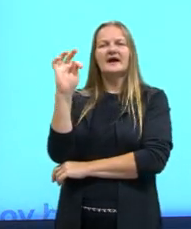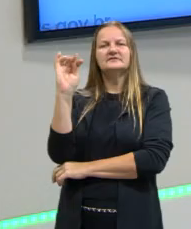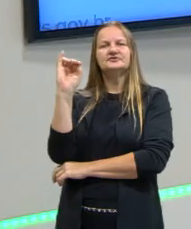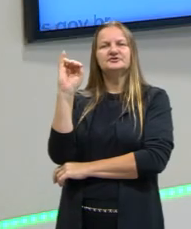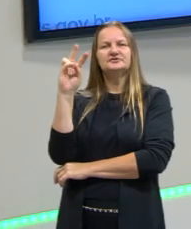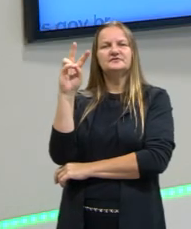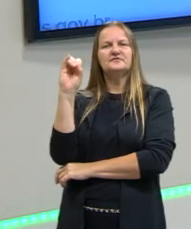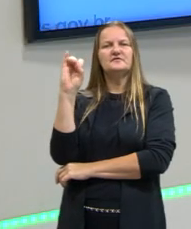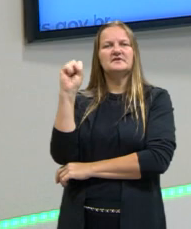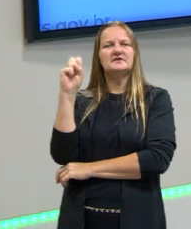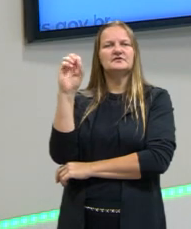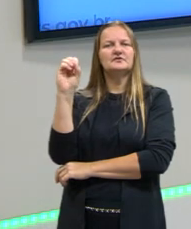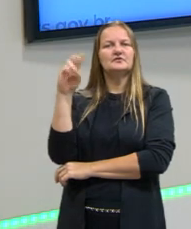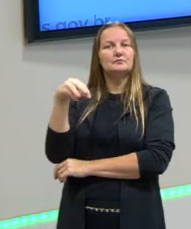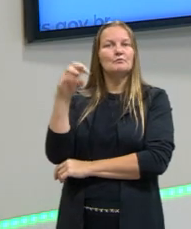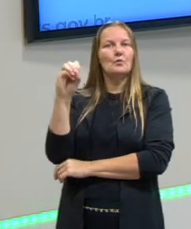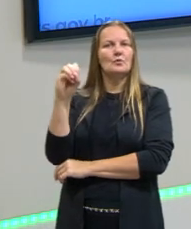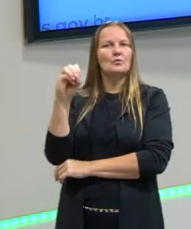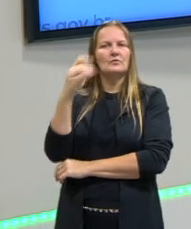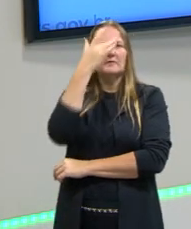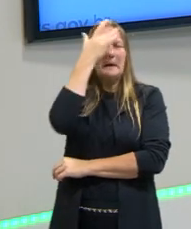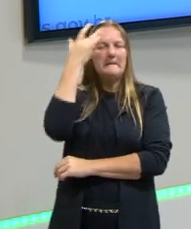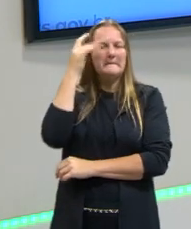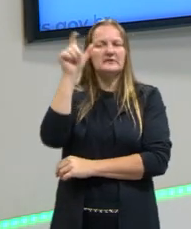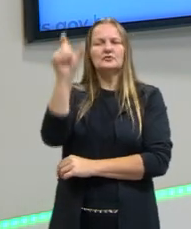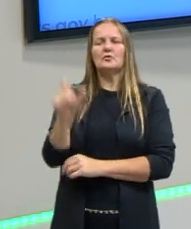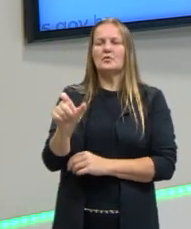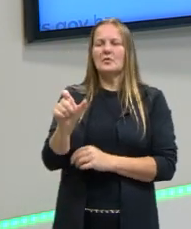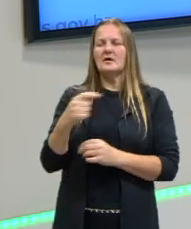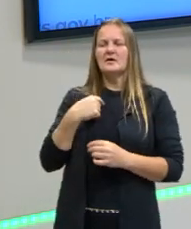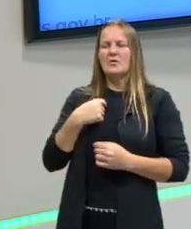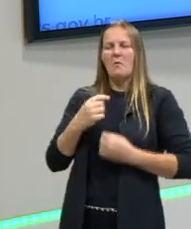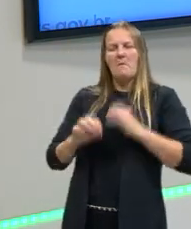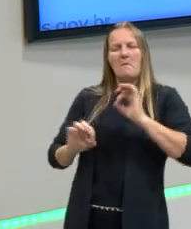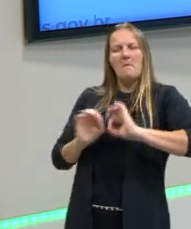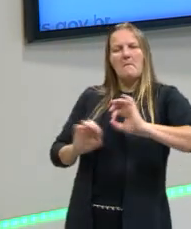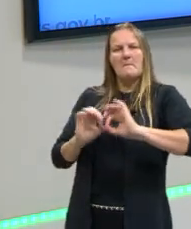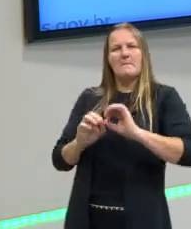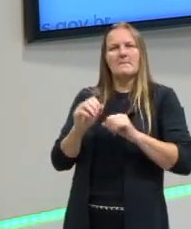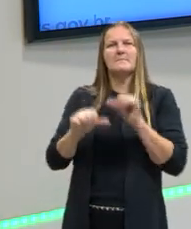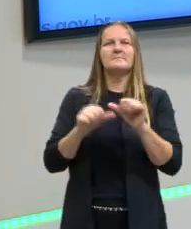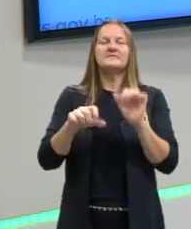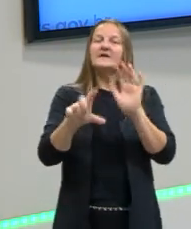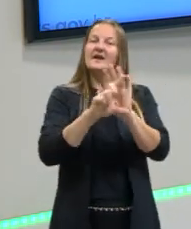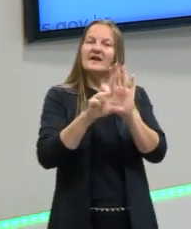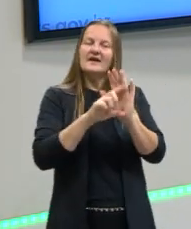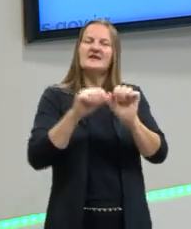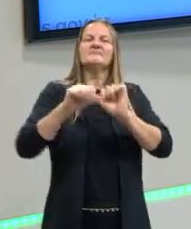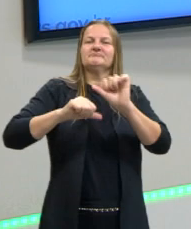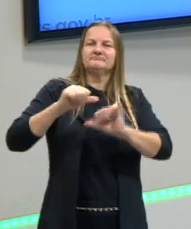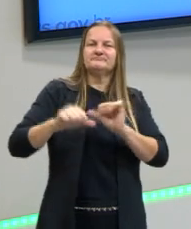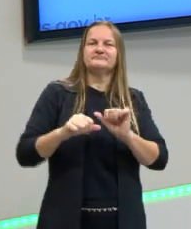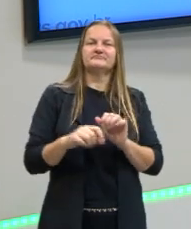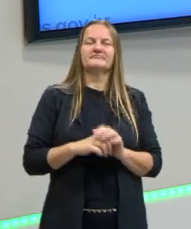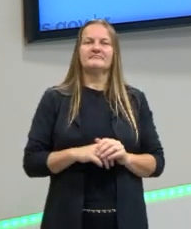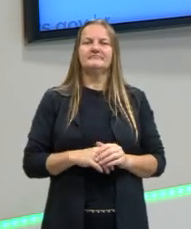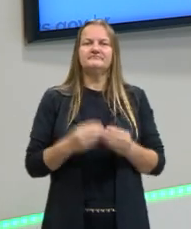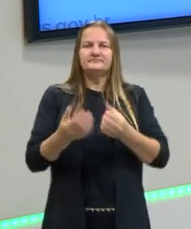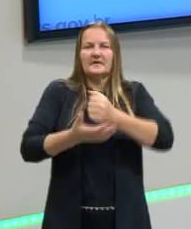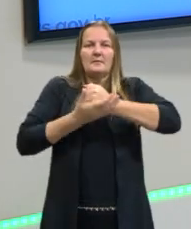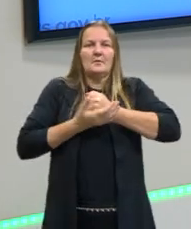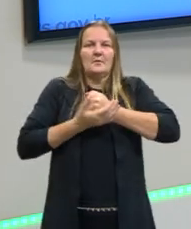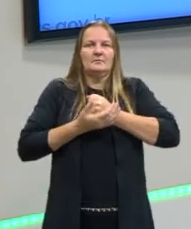partir do homem do ser humano eu posso tornar as coisas como eu quero né a lei ela pode se ela for a meu favor